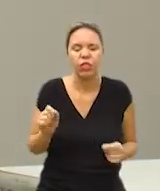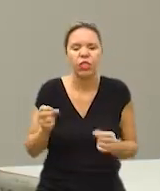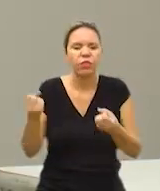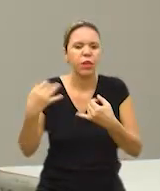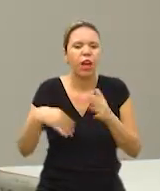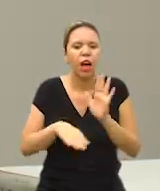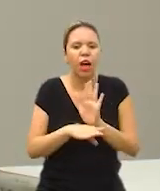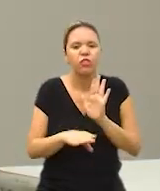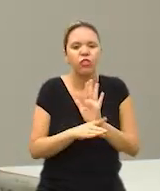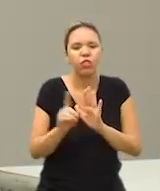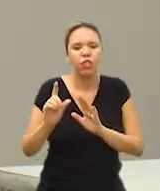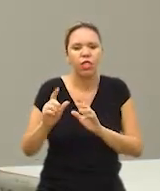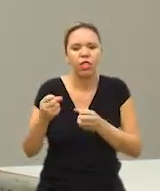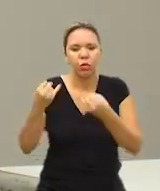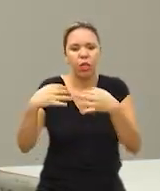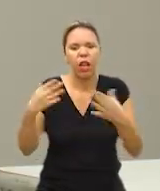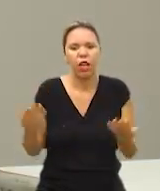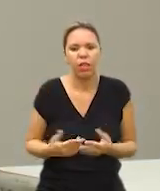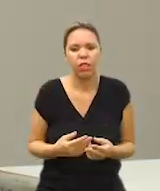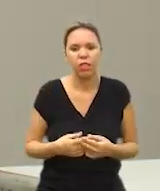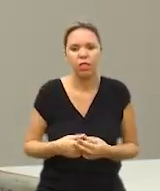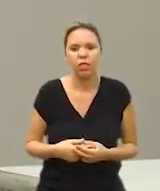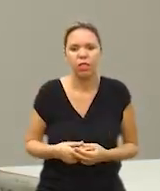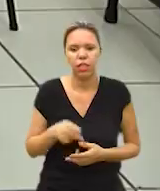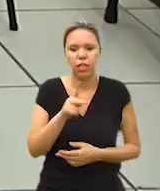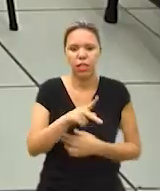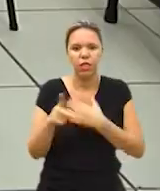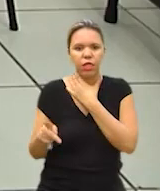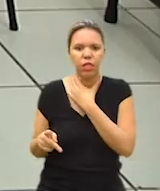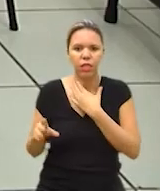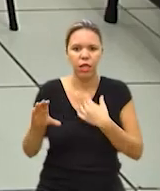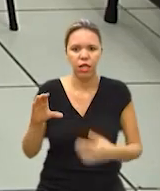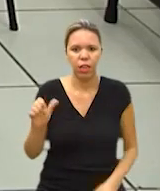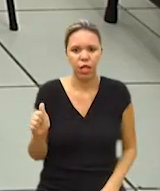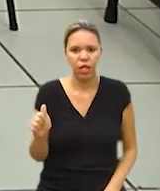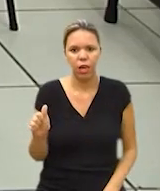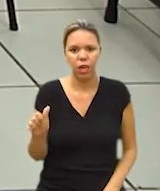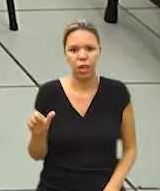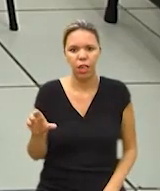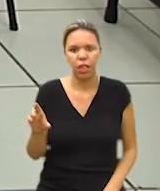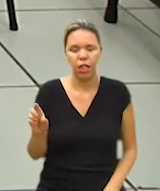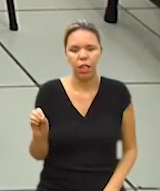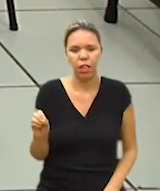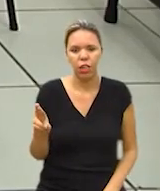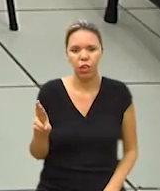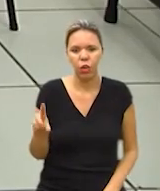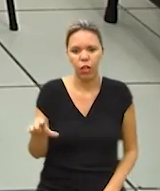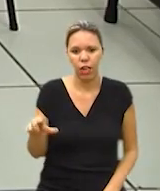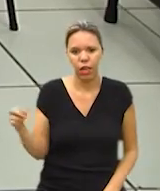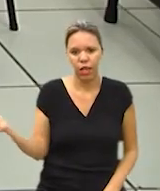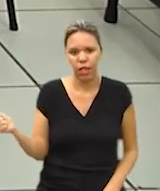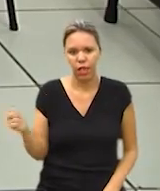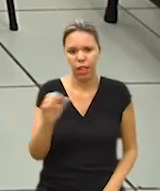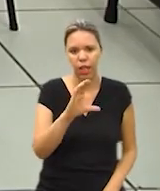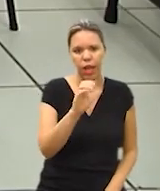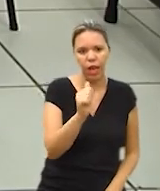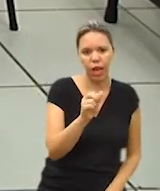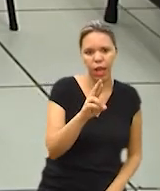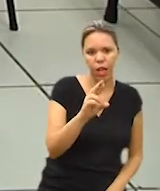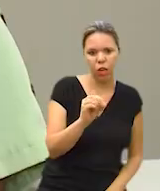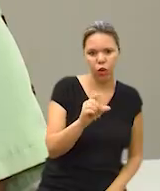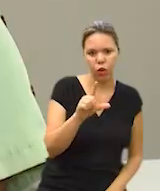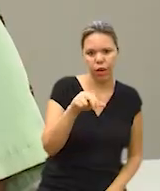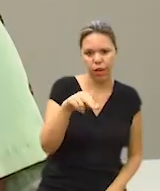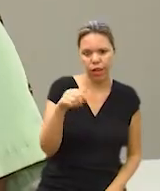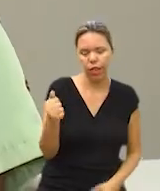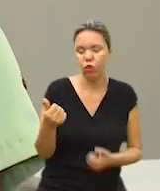vai me ajudar nessa trajetória agora são as professoras Carolina e Carolina. Tudo bem? Tudo bem. Quando a gente